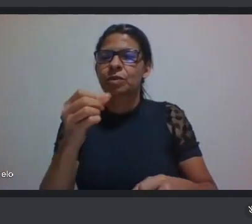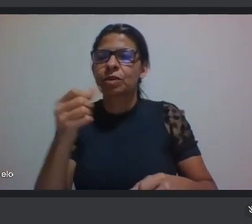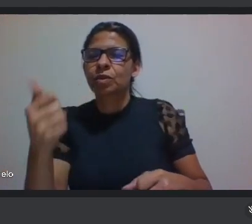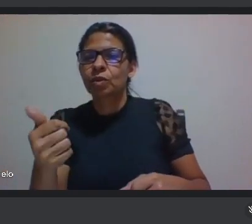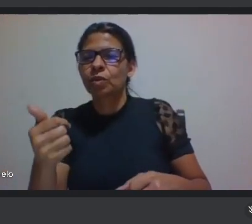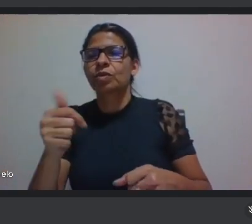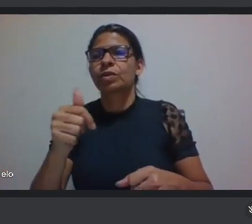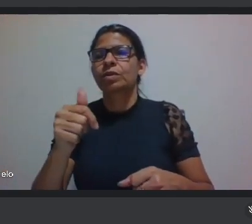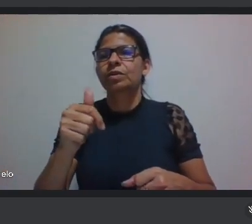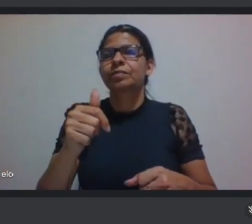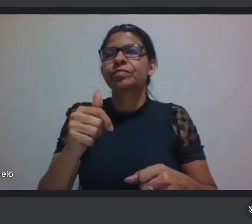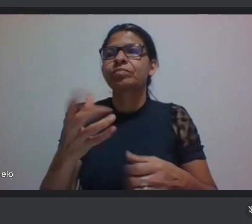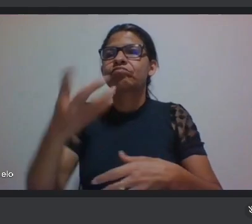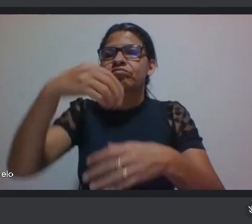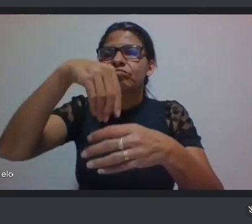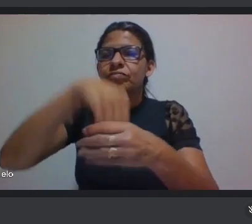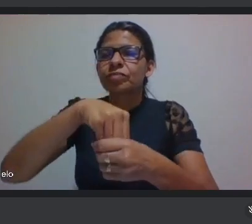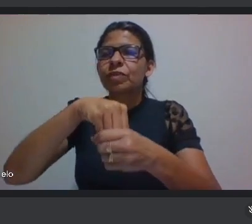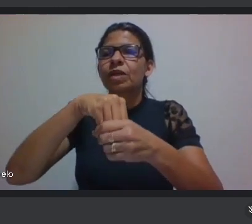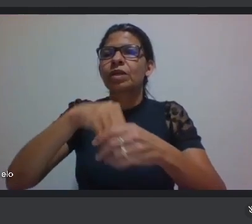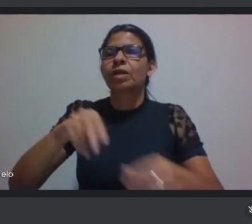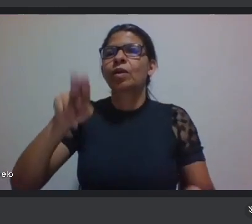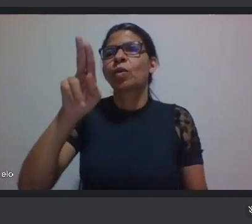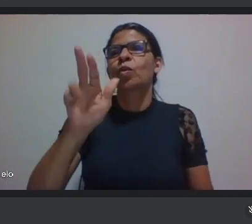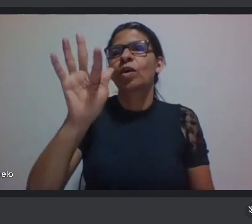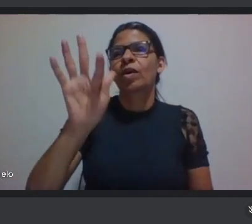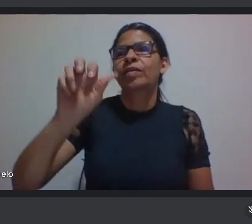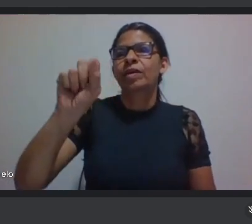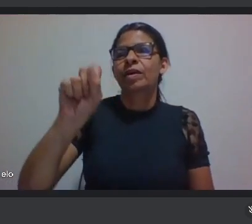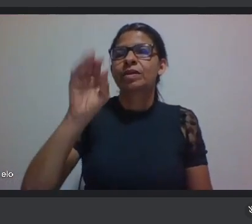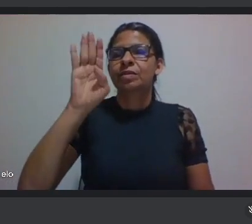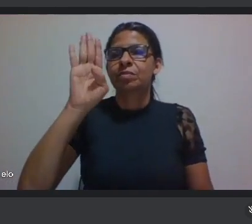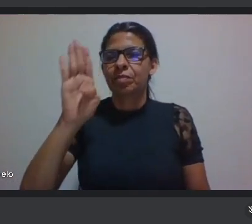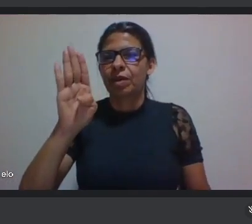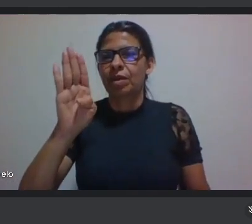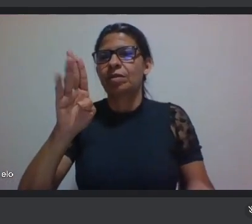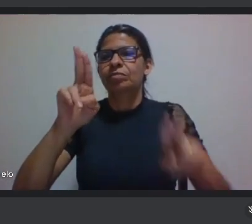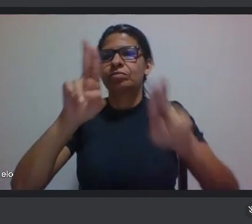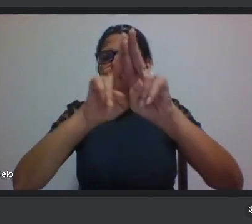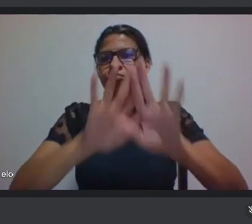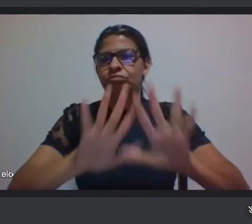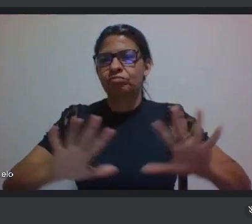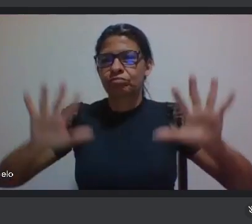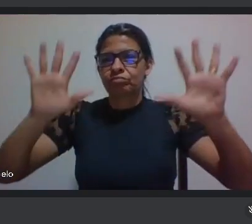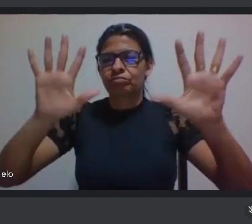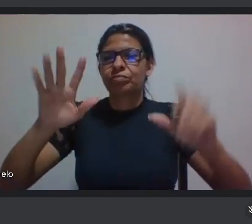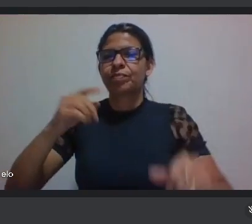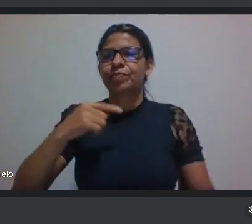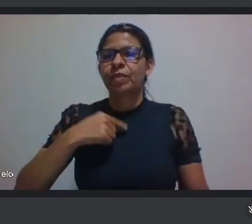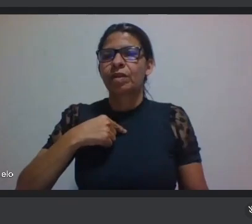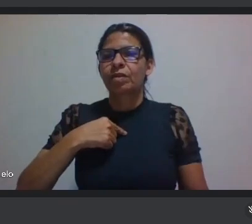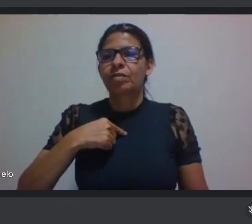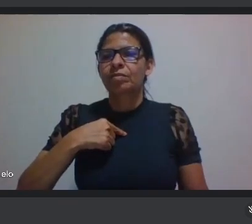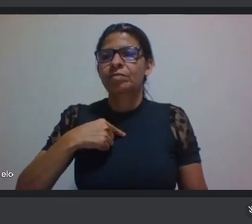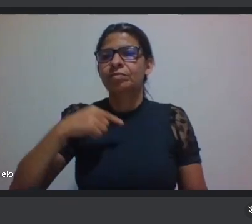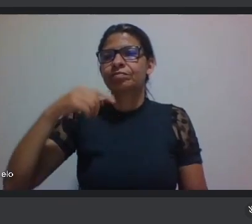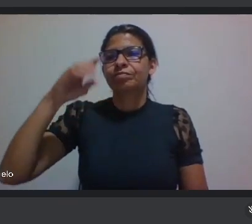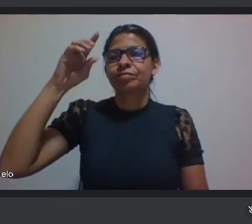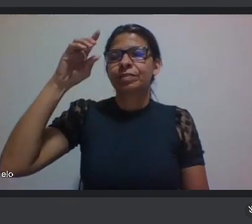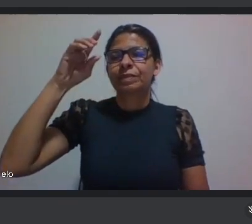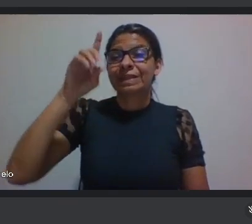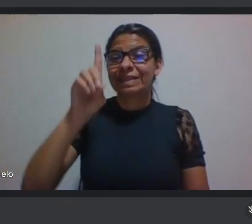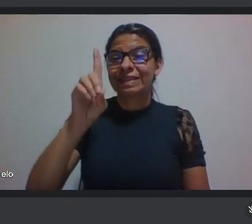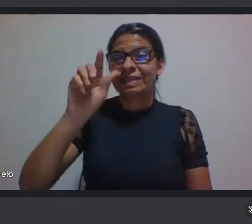Universidade Federal do Sul da Bahia, a UFSB. Eu sou a professora Daniane Pereira, eu sou uma mulher de